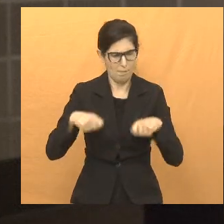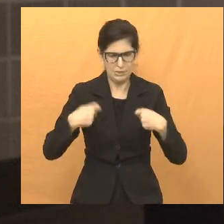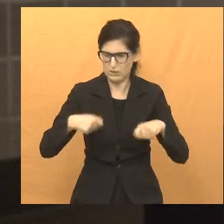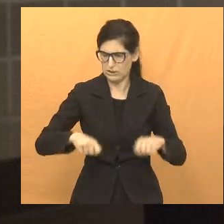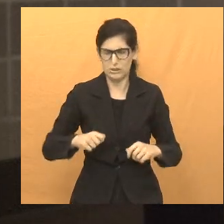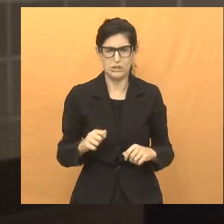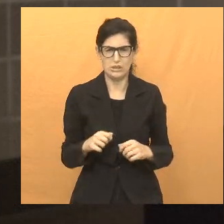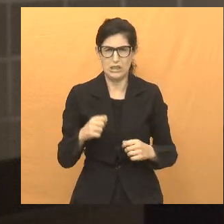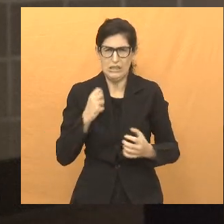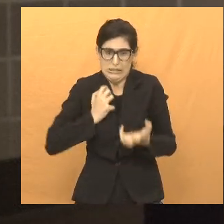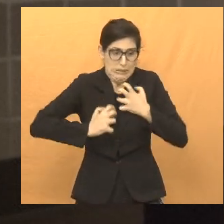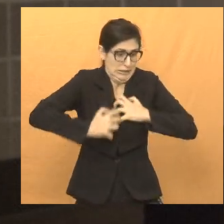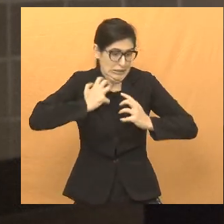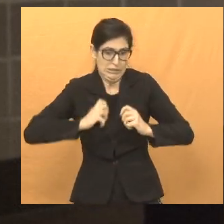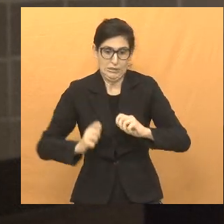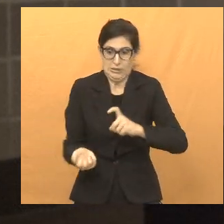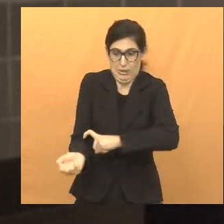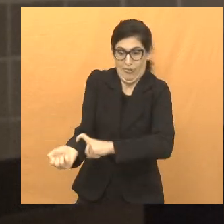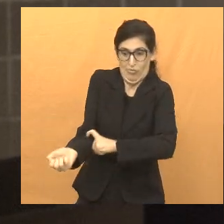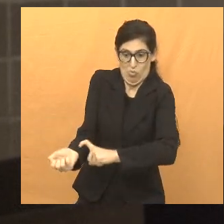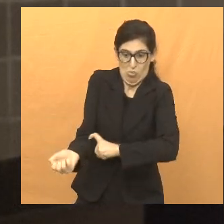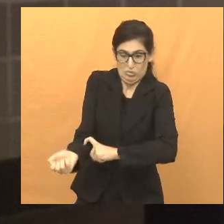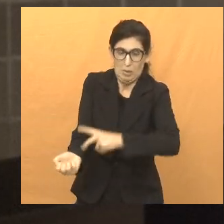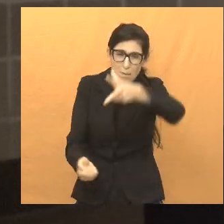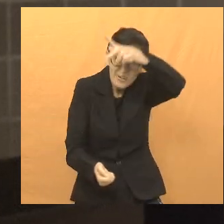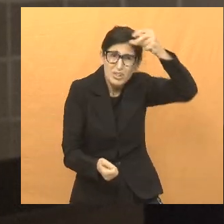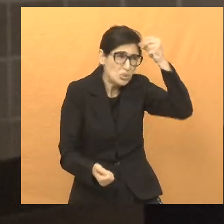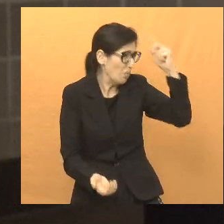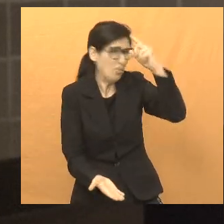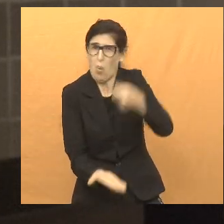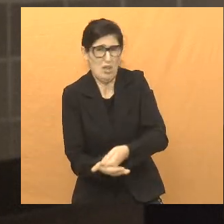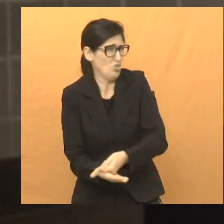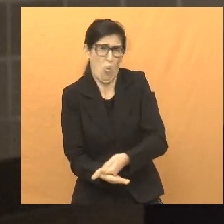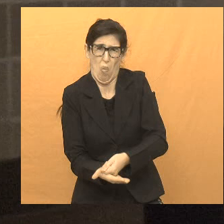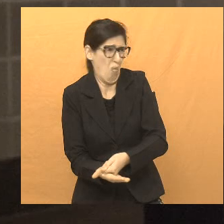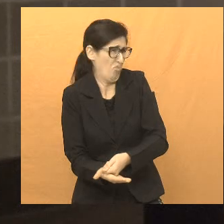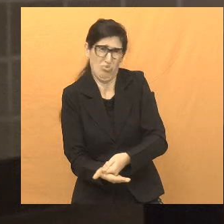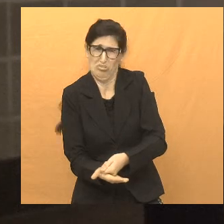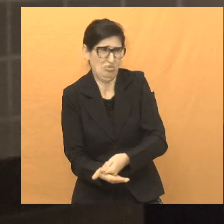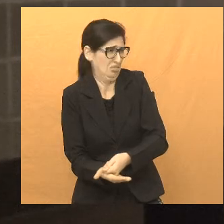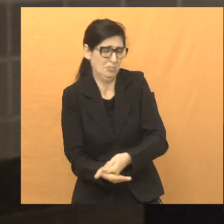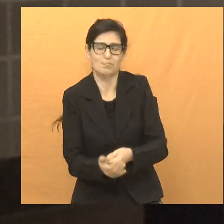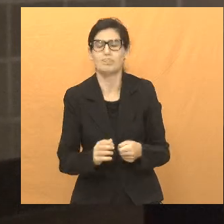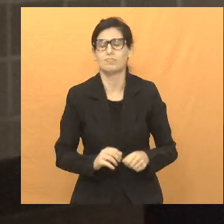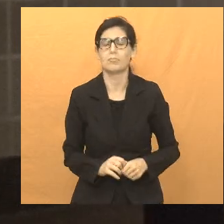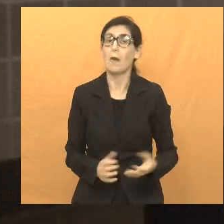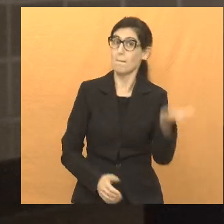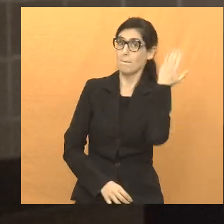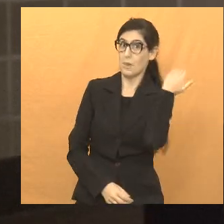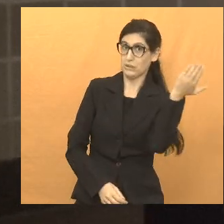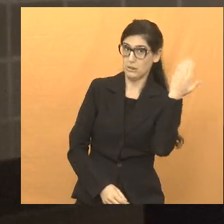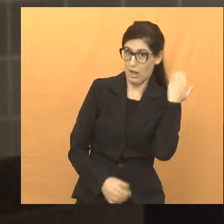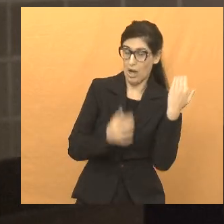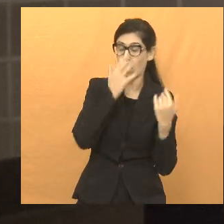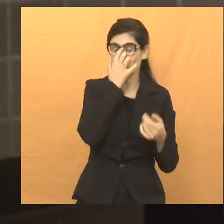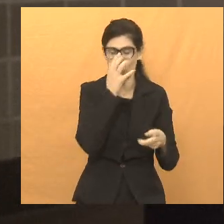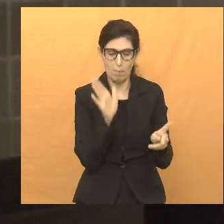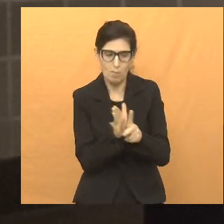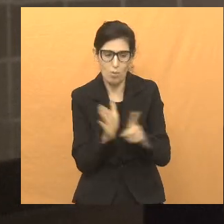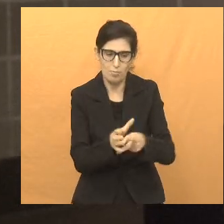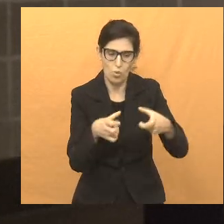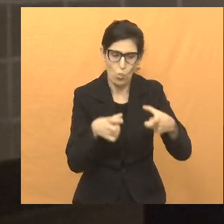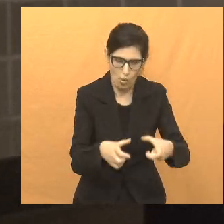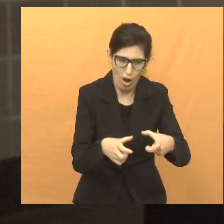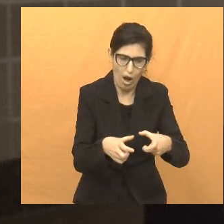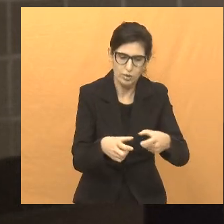da prefeitura, porque não é jogo de empurra. Antigamente era encaminhado para a vigilância, e a vigilância, na